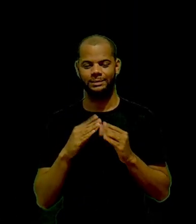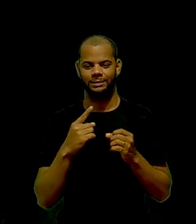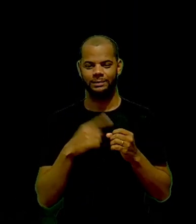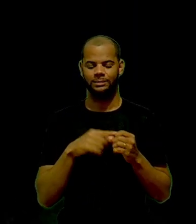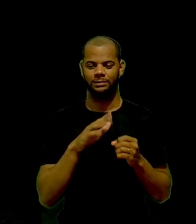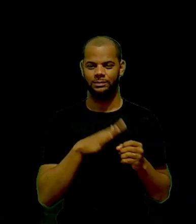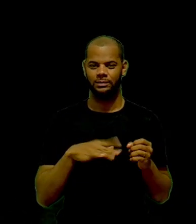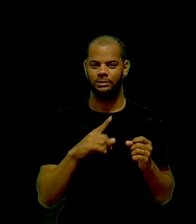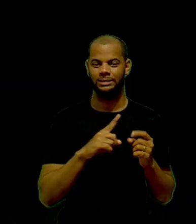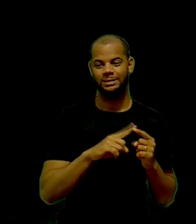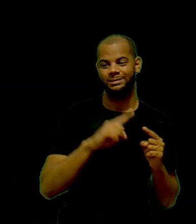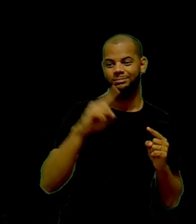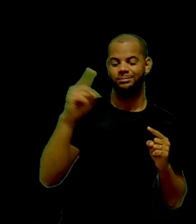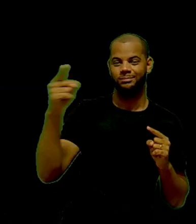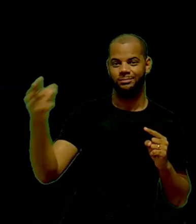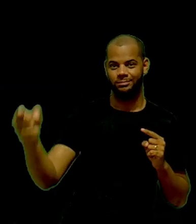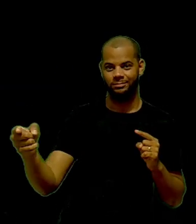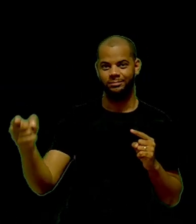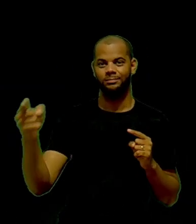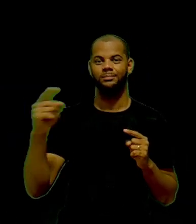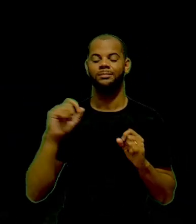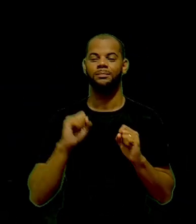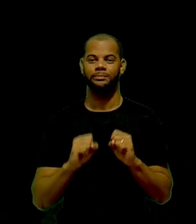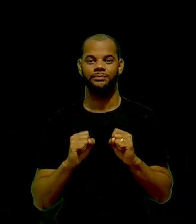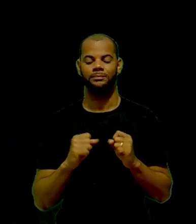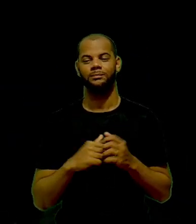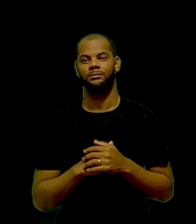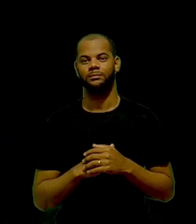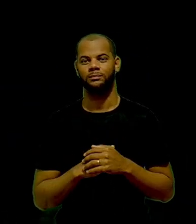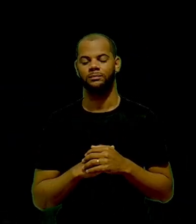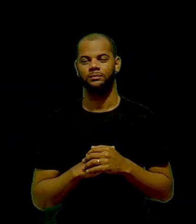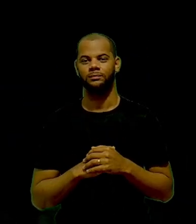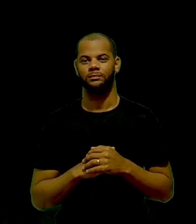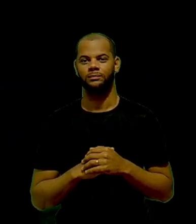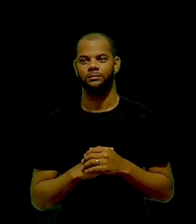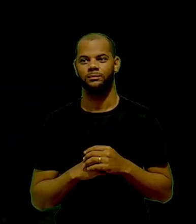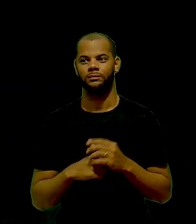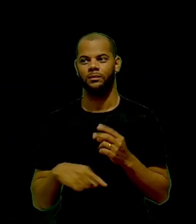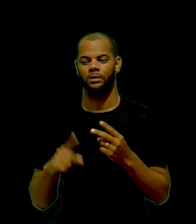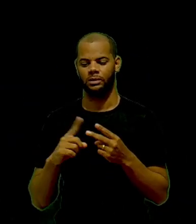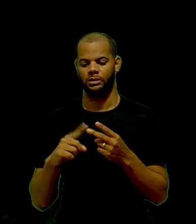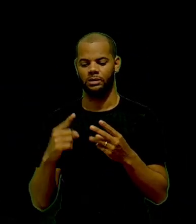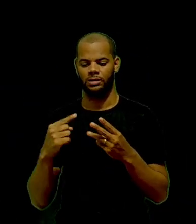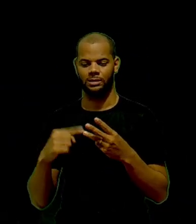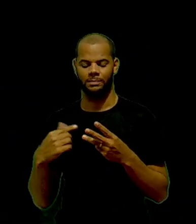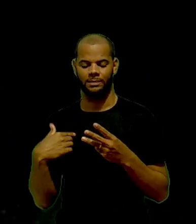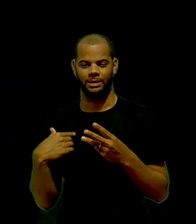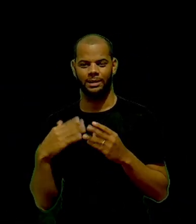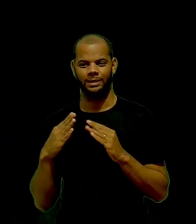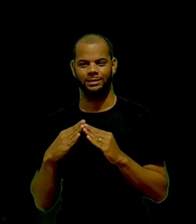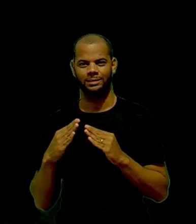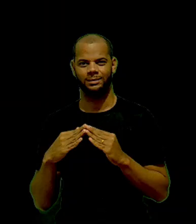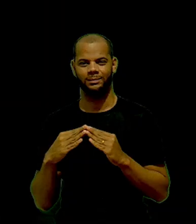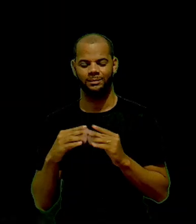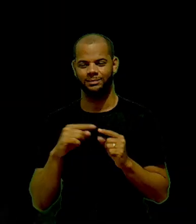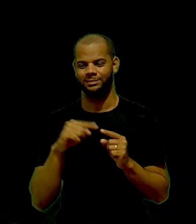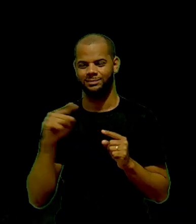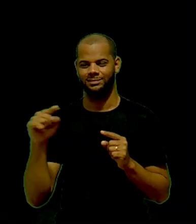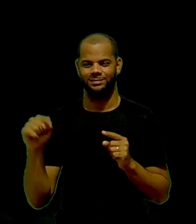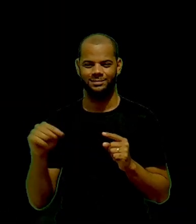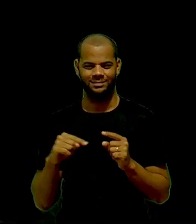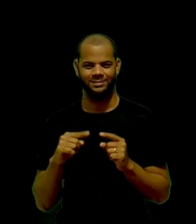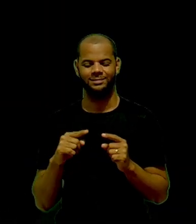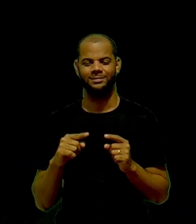casa da praia, compensar na casa da praia, e o excedente compensar na minha casa da cidade. Nós aqui